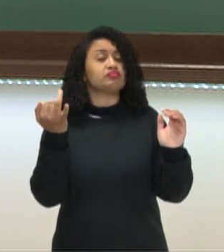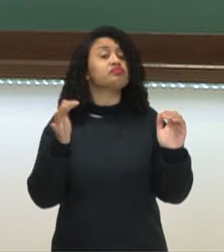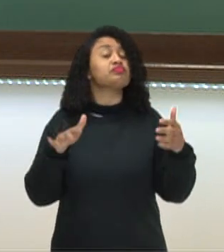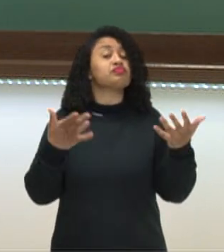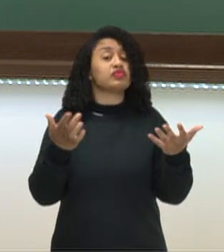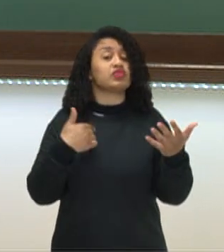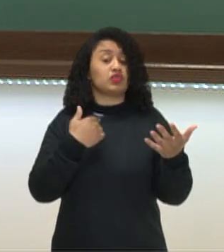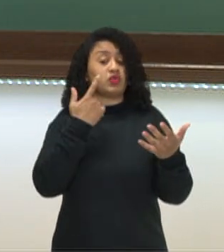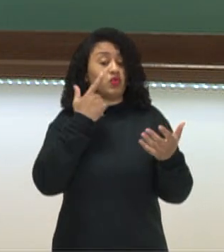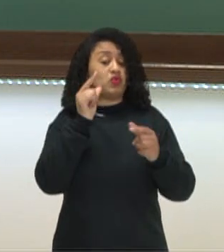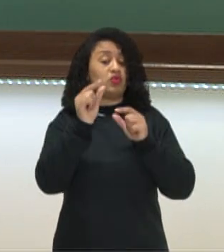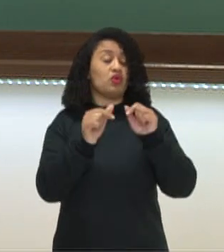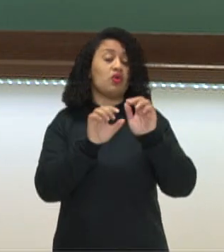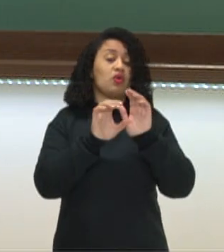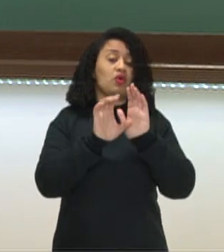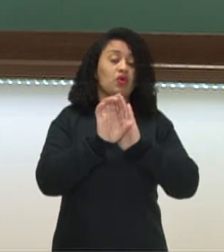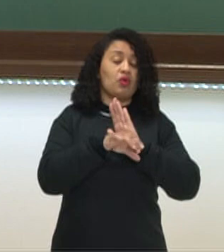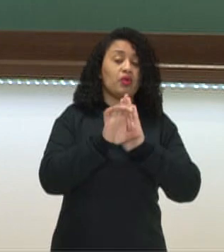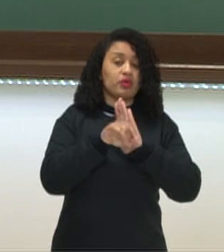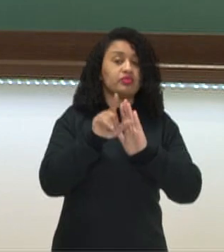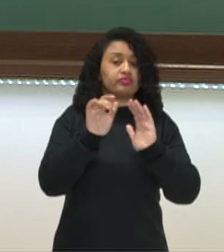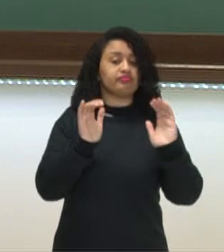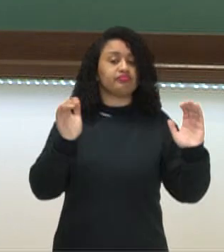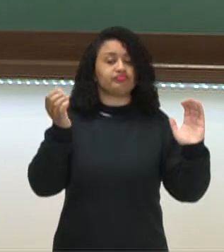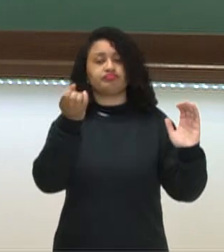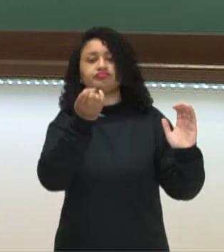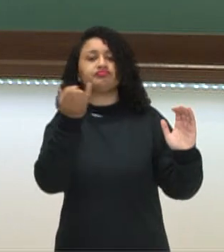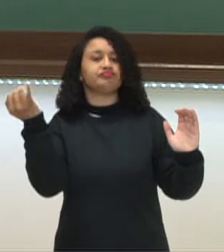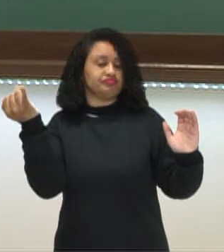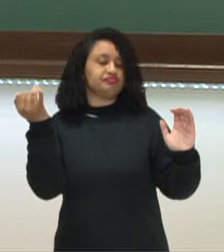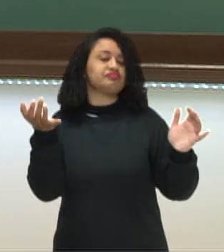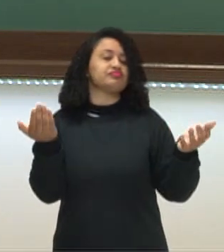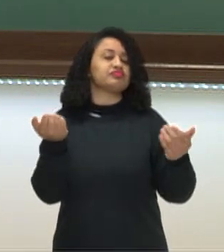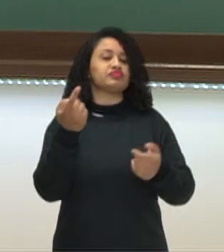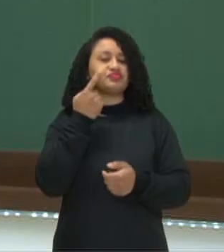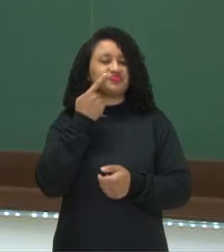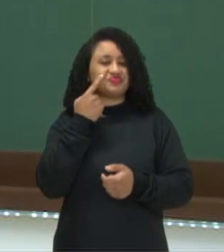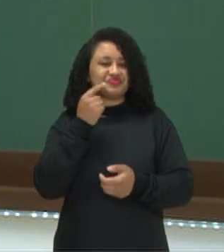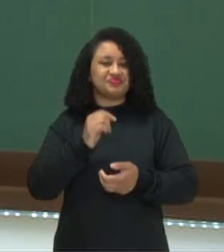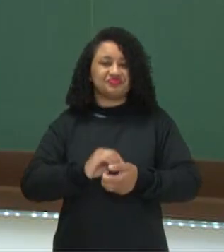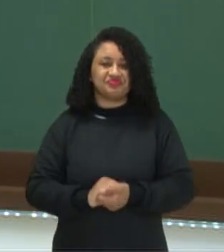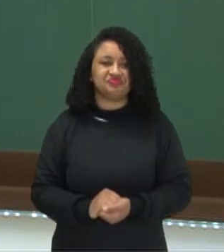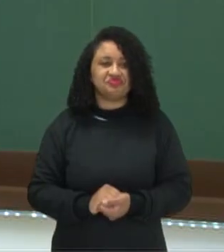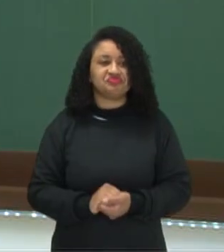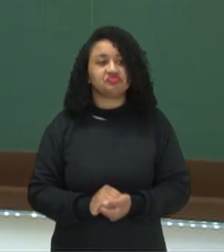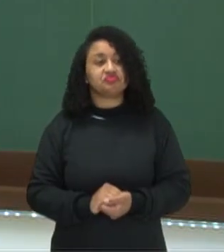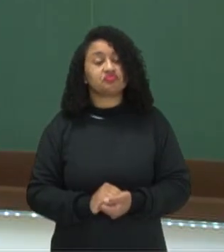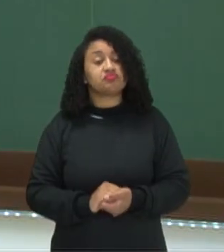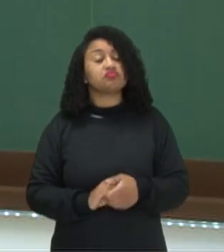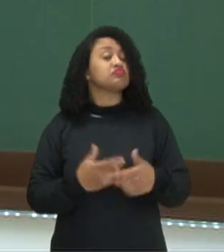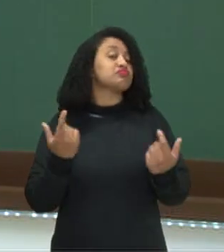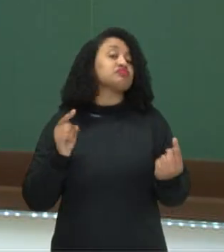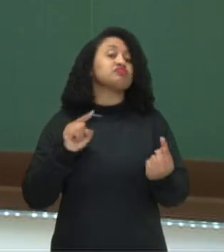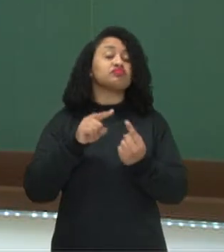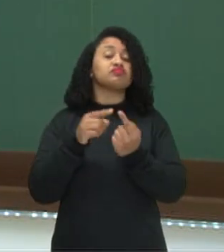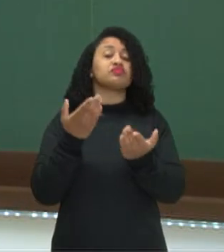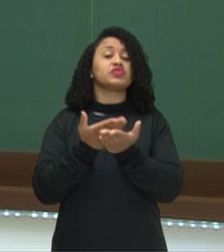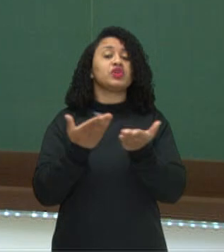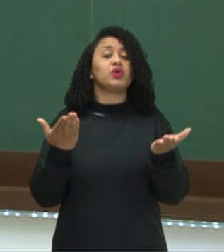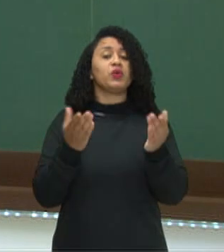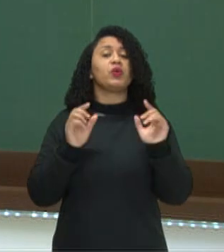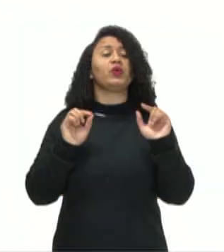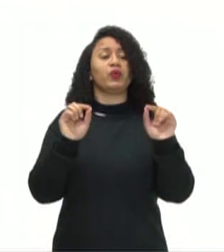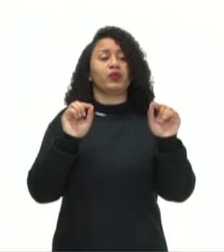a definição de uma função exponencial. Então, vamos lá. Os objetivos da nossa